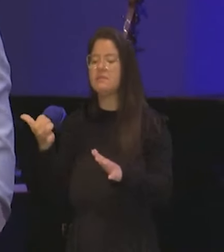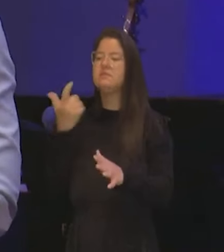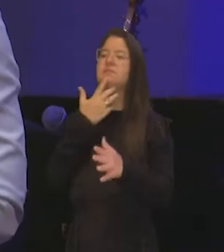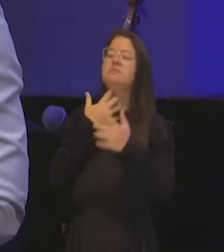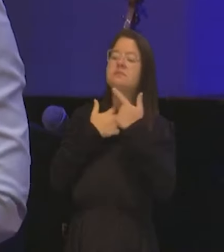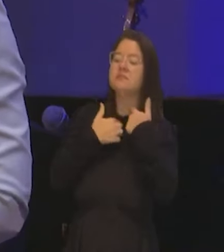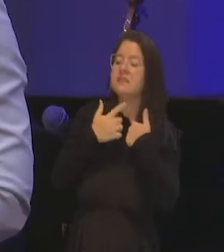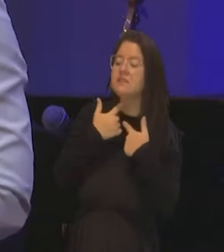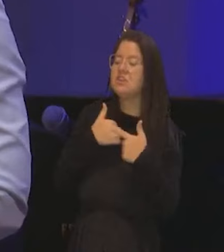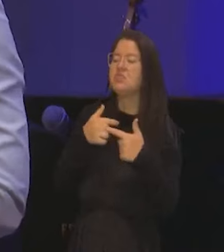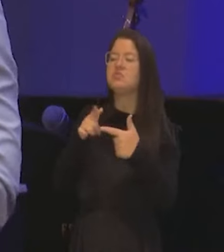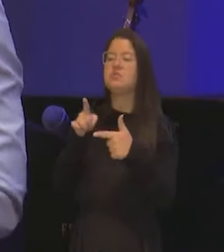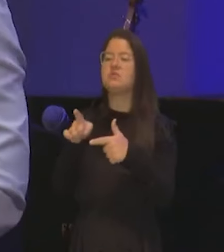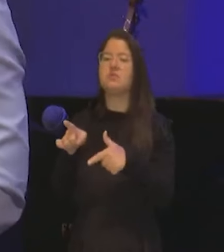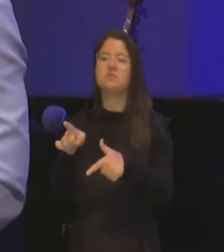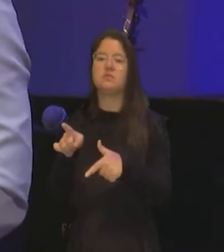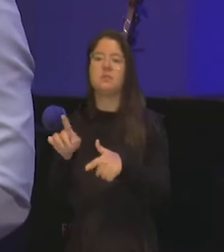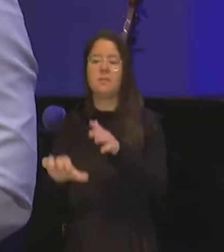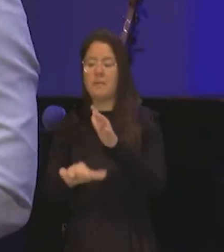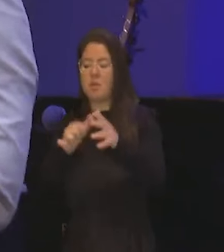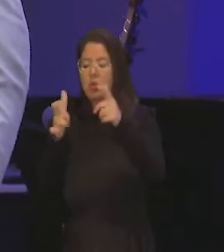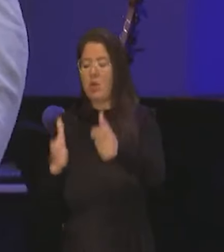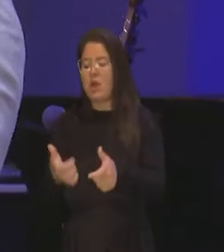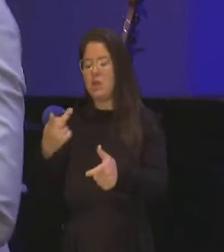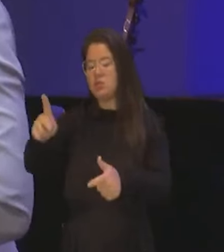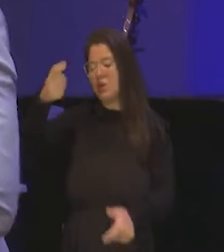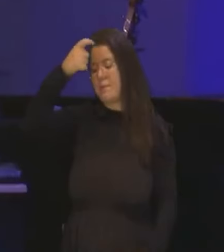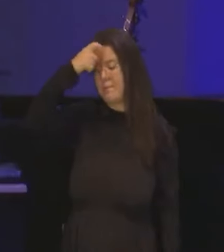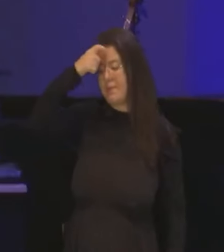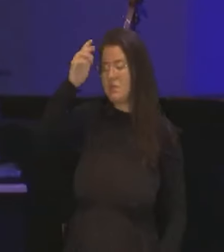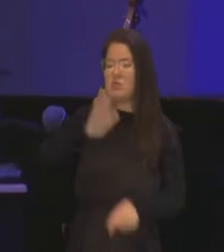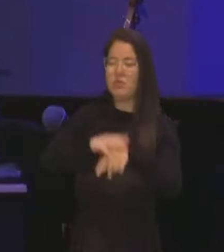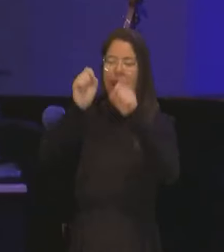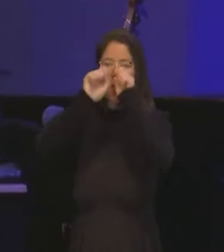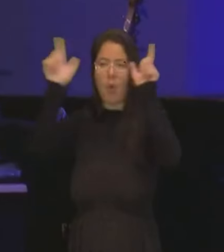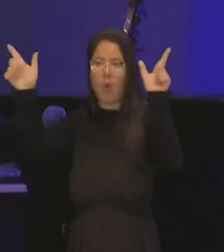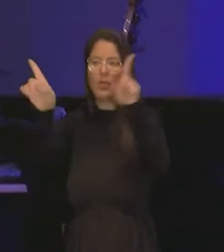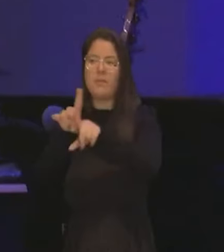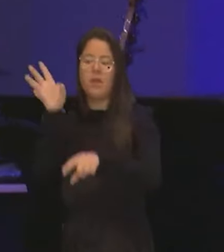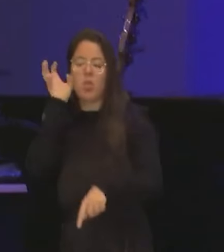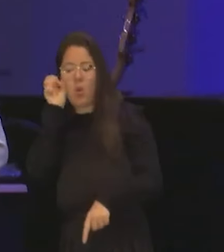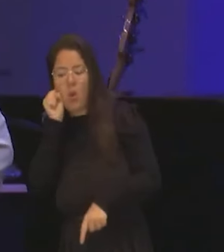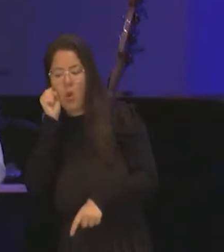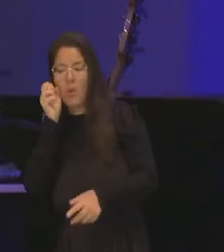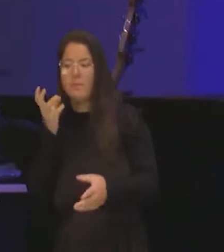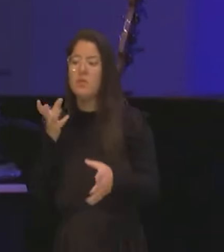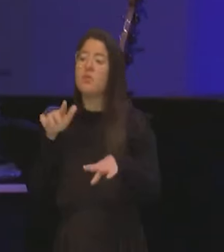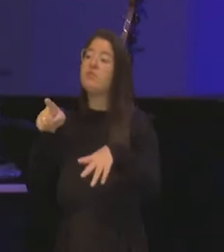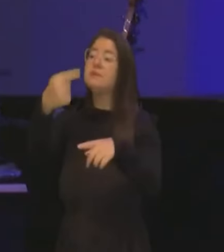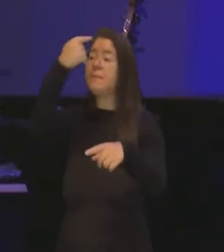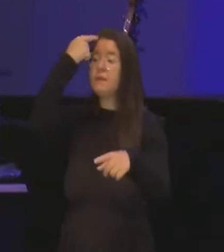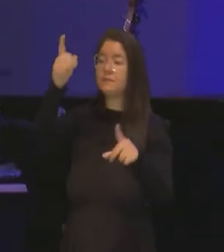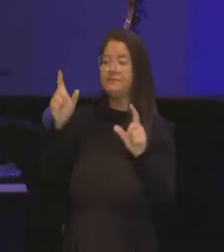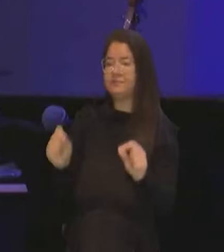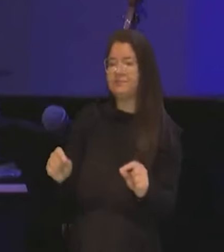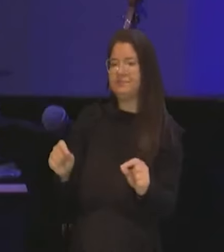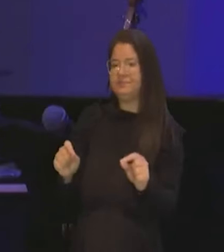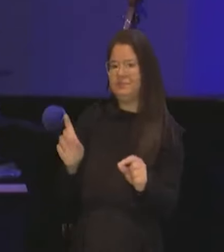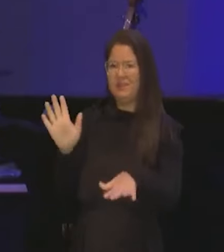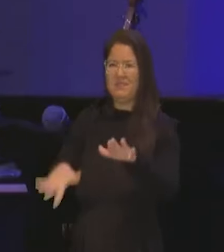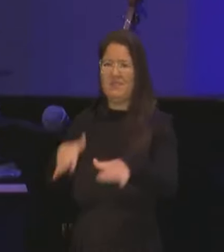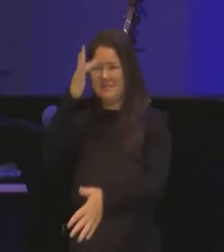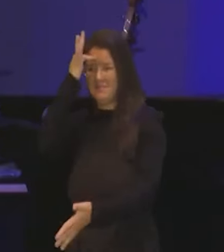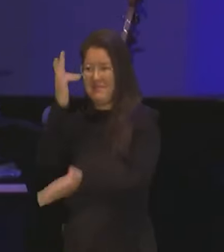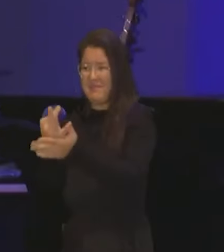desejos que ocupam o primeiro lugar na sua mente ao acordar, ao despertar pela manhã. Uma fé